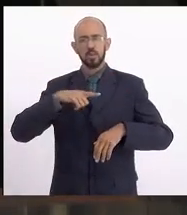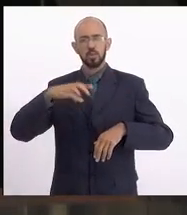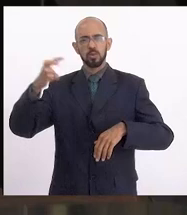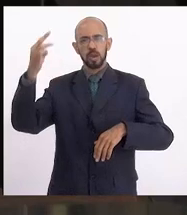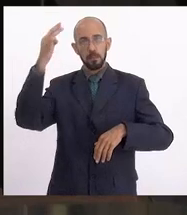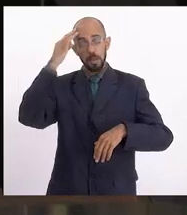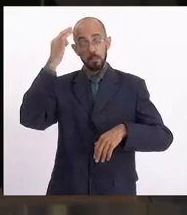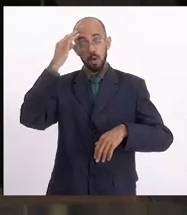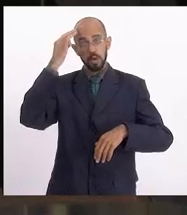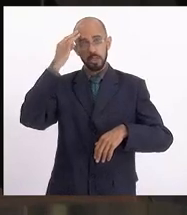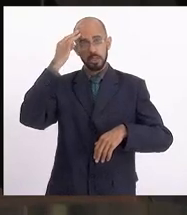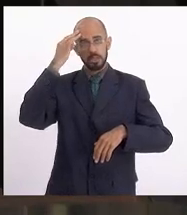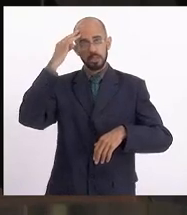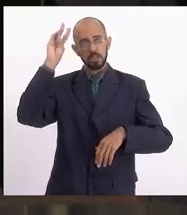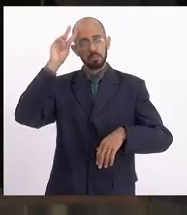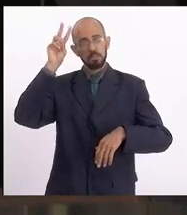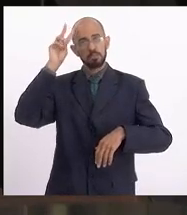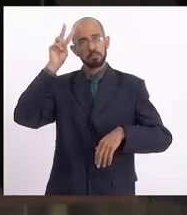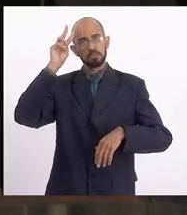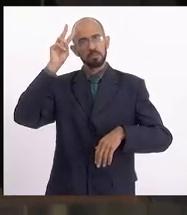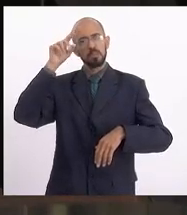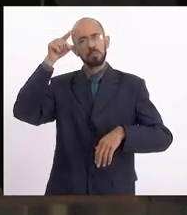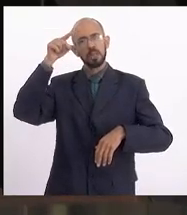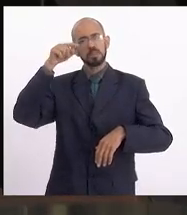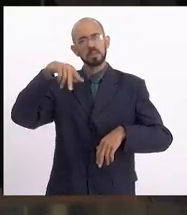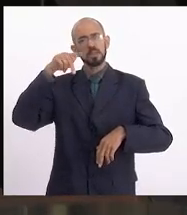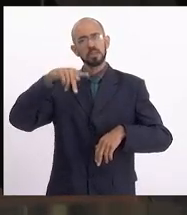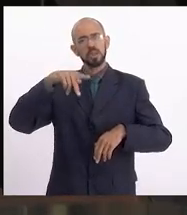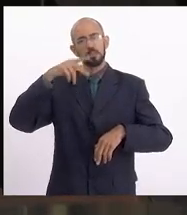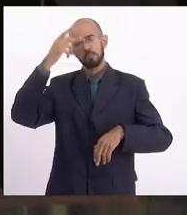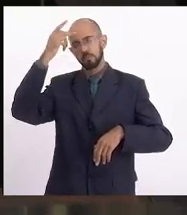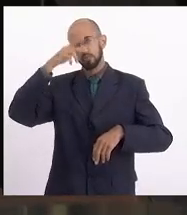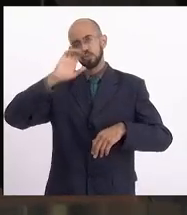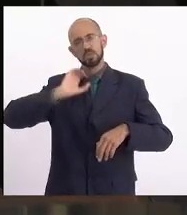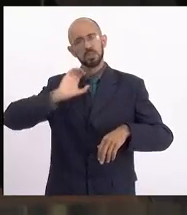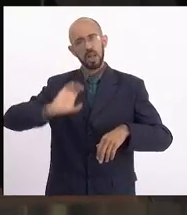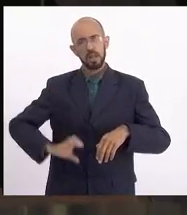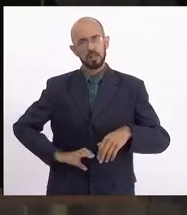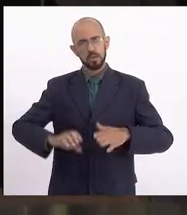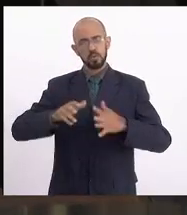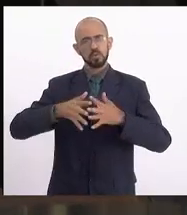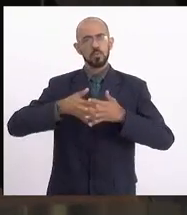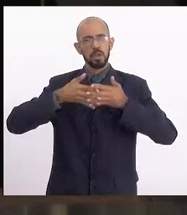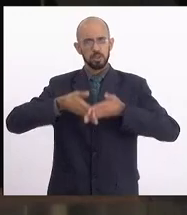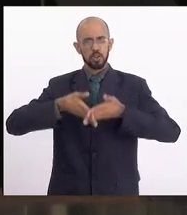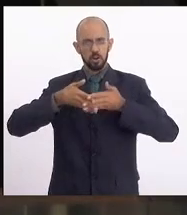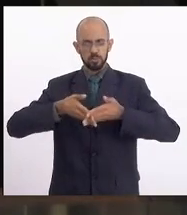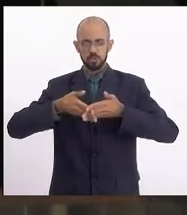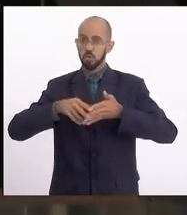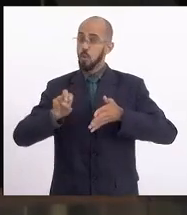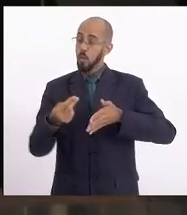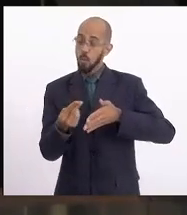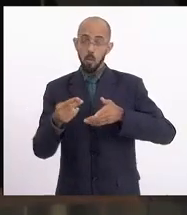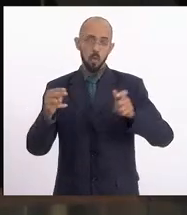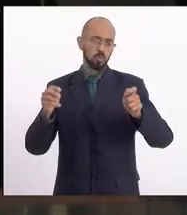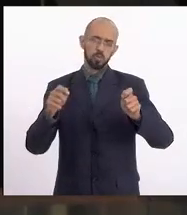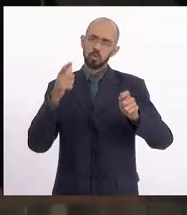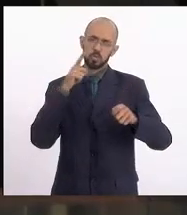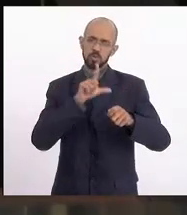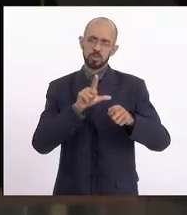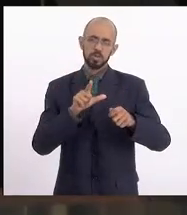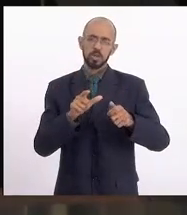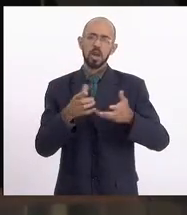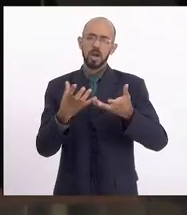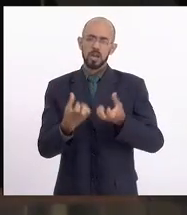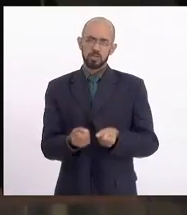na lembrança do petropolitano, da petropolitana, como uma referência positiva. Do contrário, não conseguiria pela quarta vez assumir a